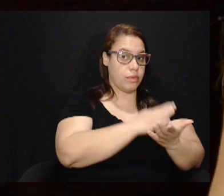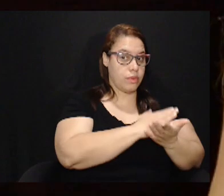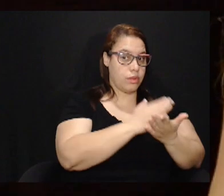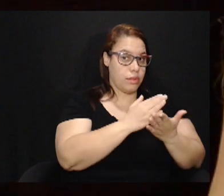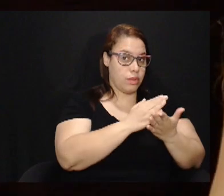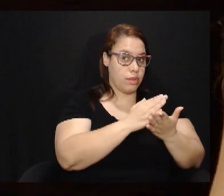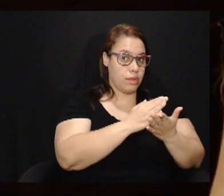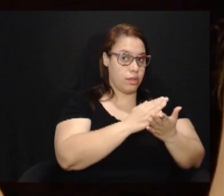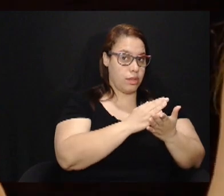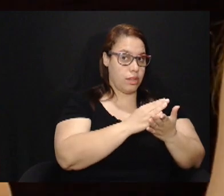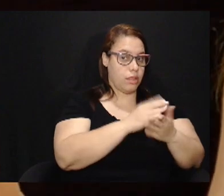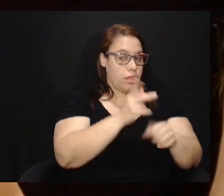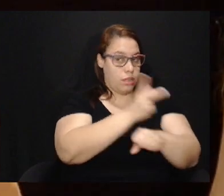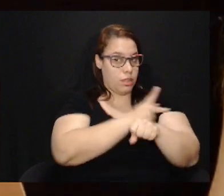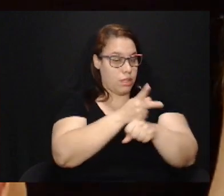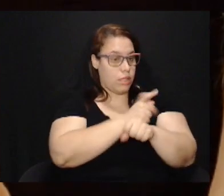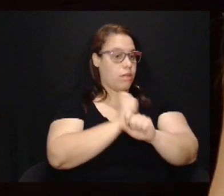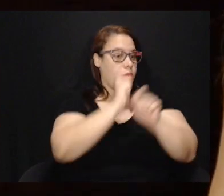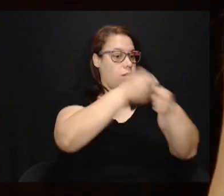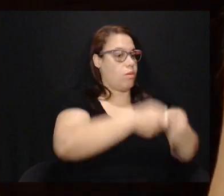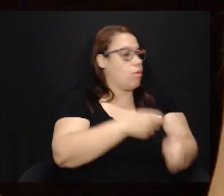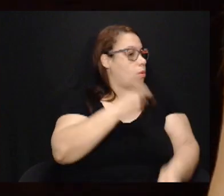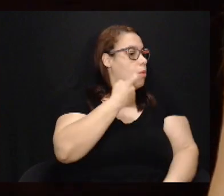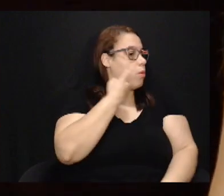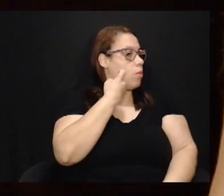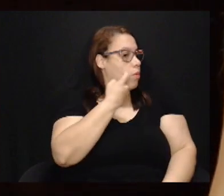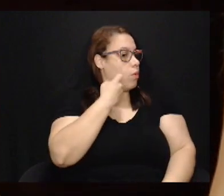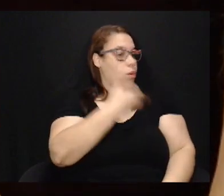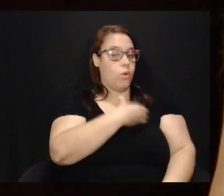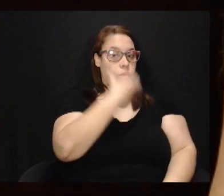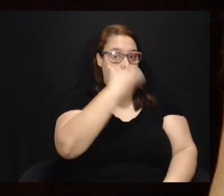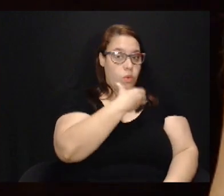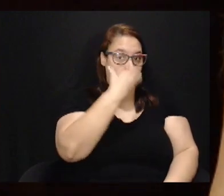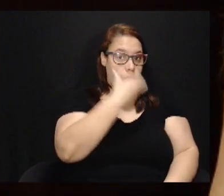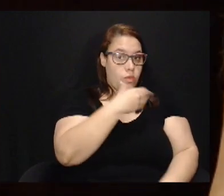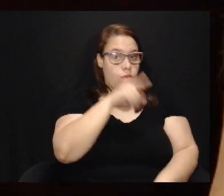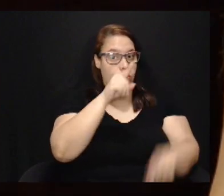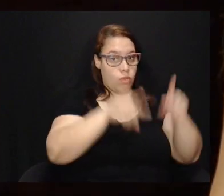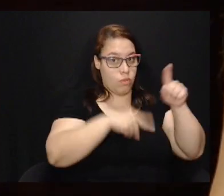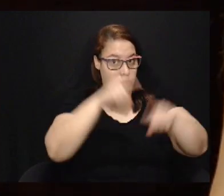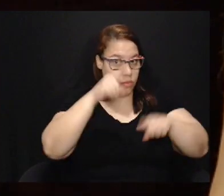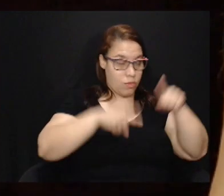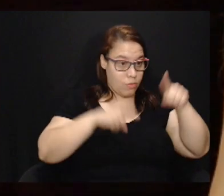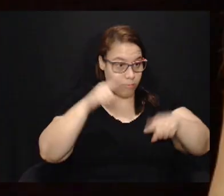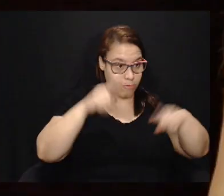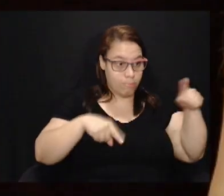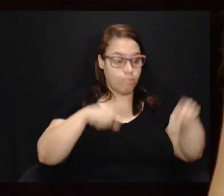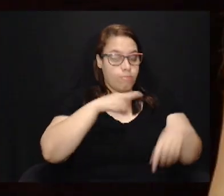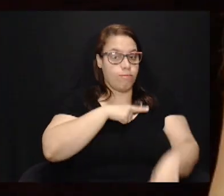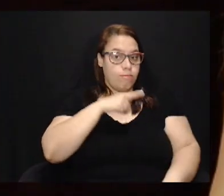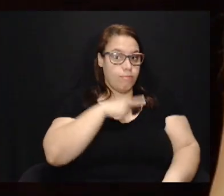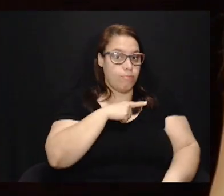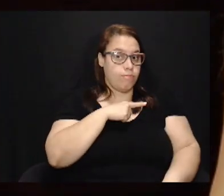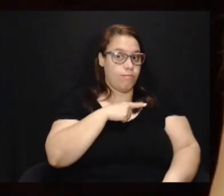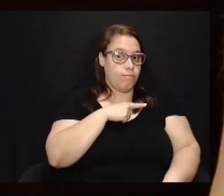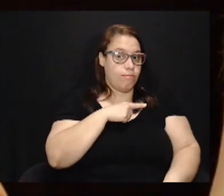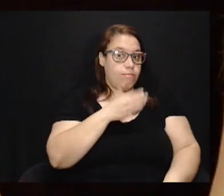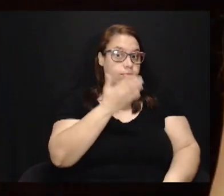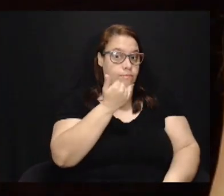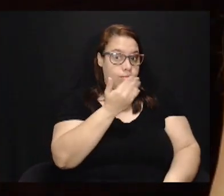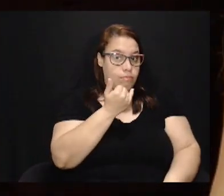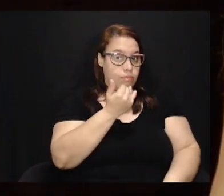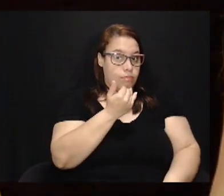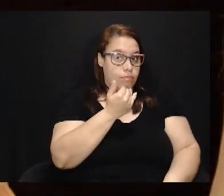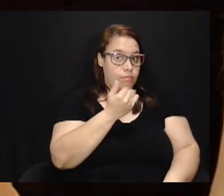Caça, pesca, então frutas sazonais, a gente tinha sazonalidade, toda essa questão de comer o que está disponível